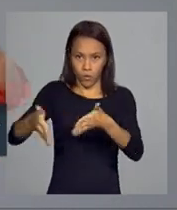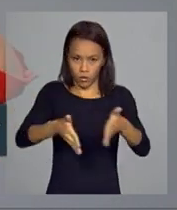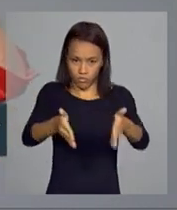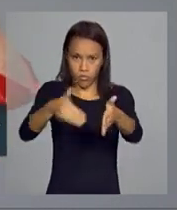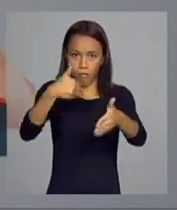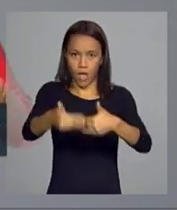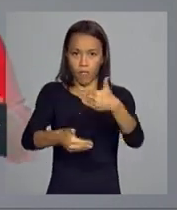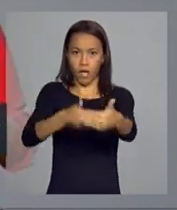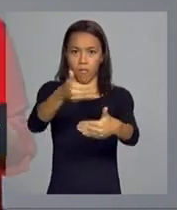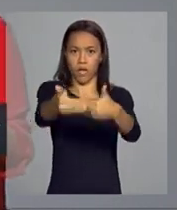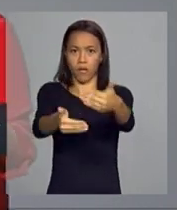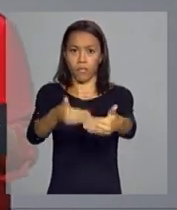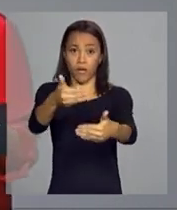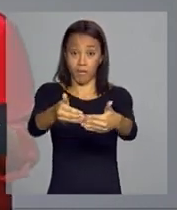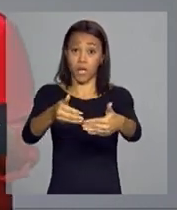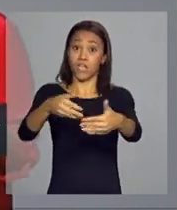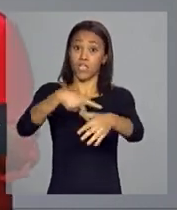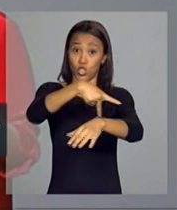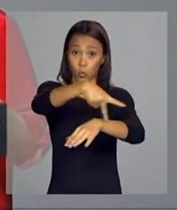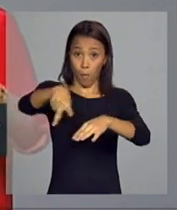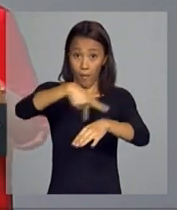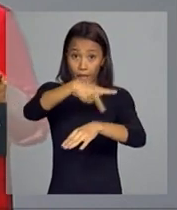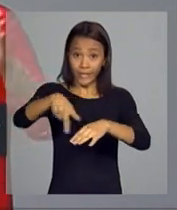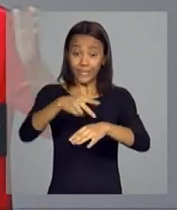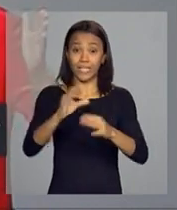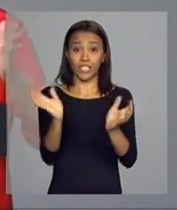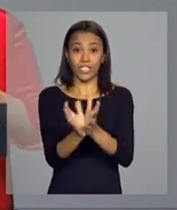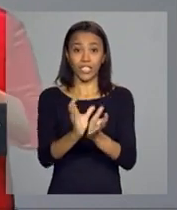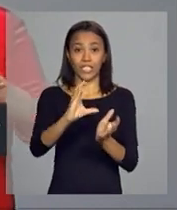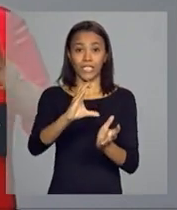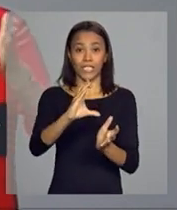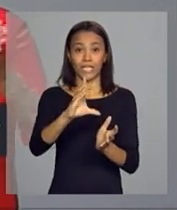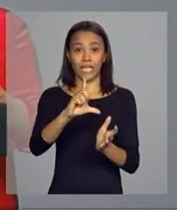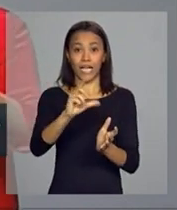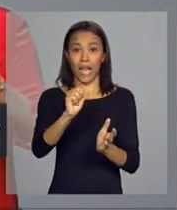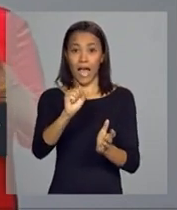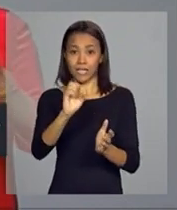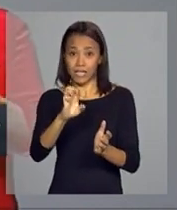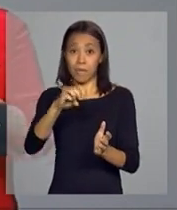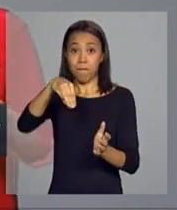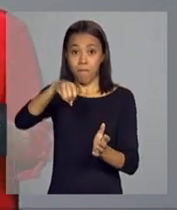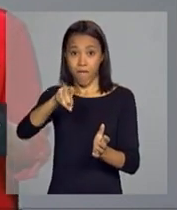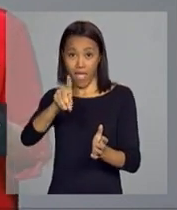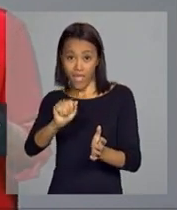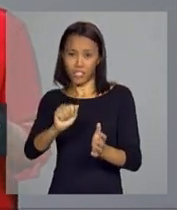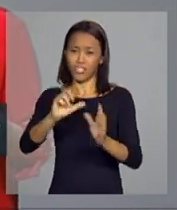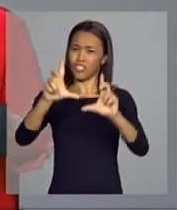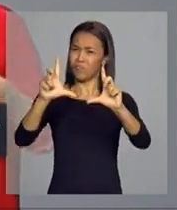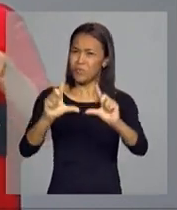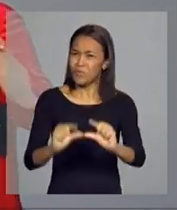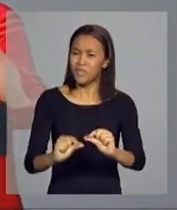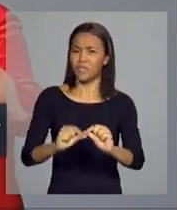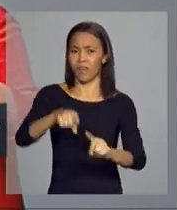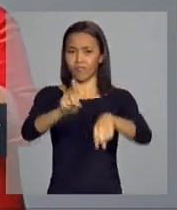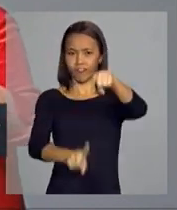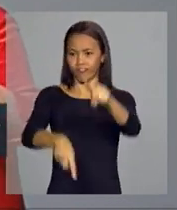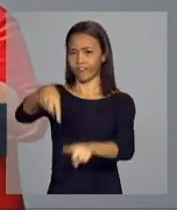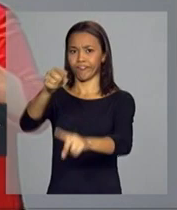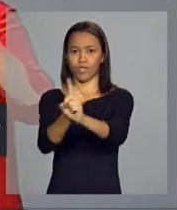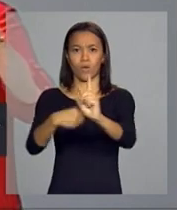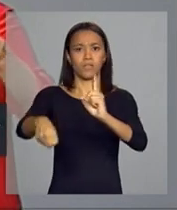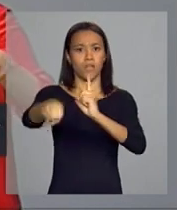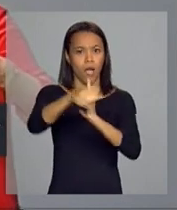de virarmos um país de classe média, diminuindo as desigualdades sociais, mais